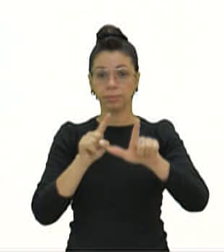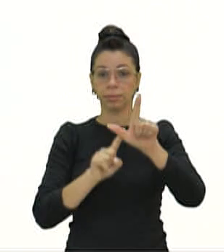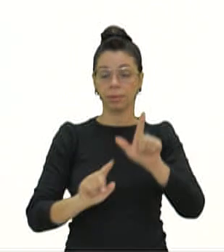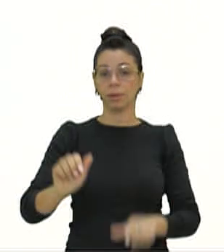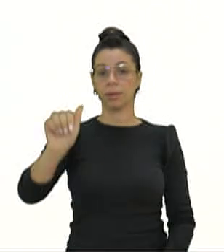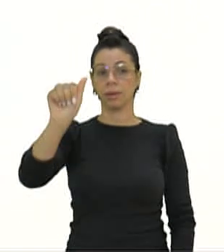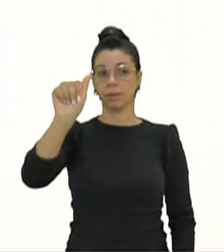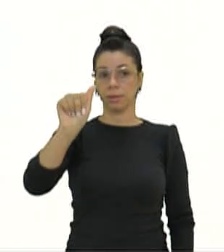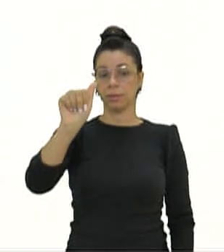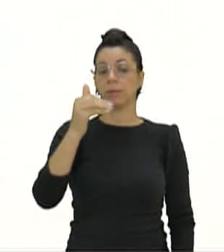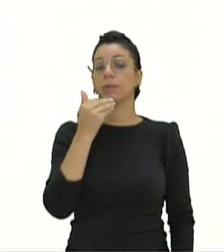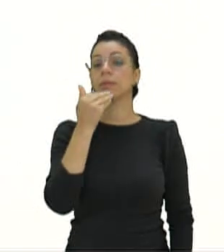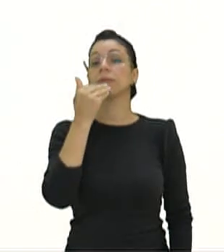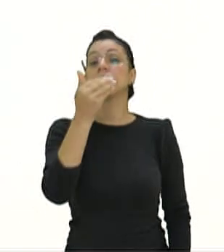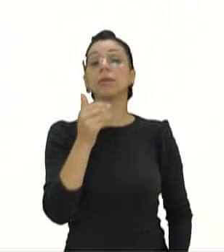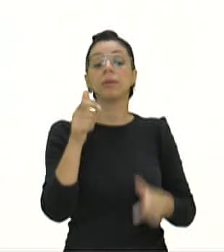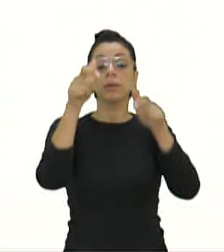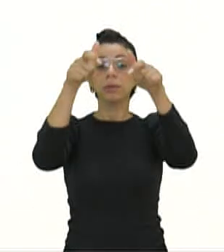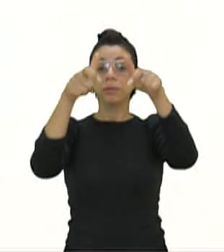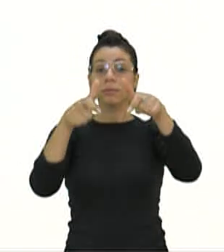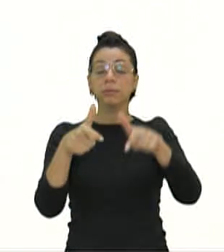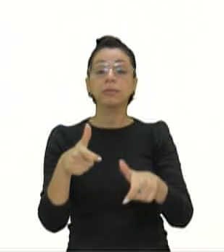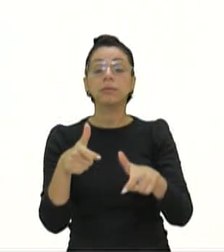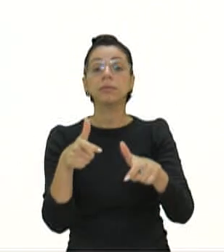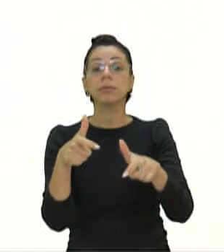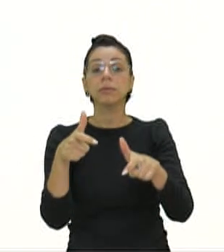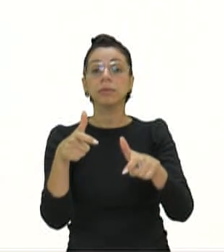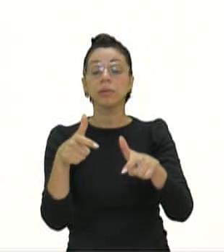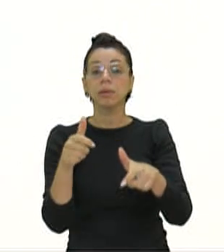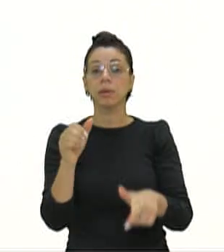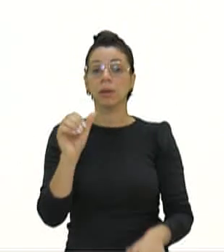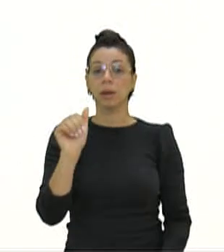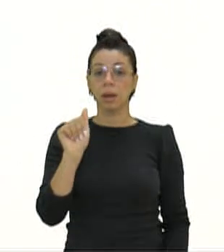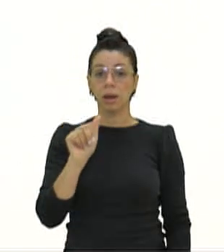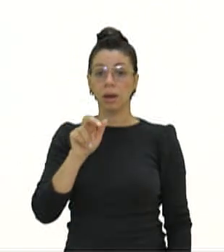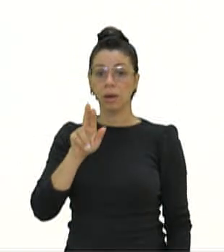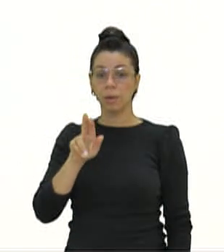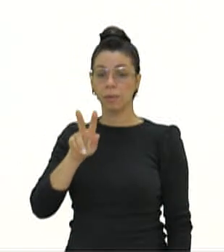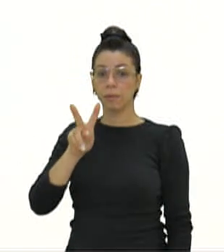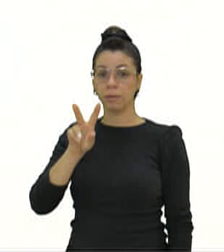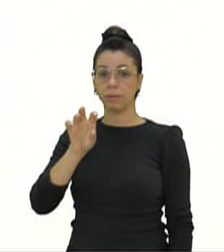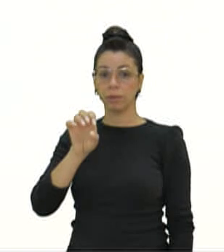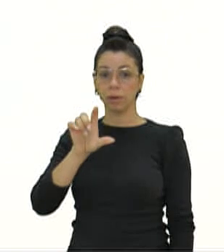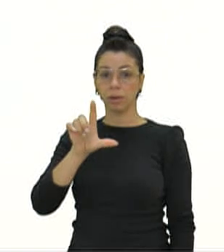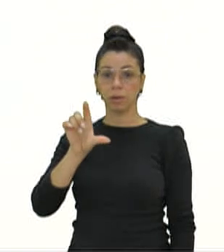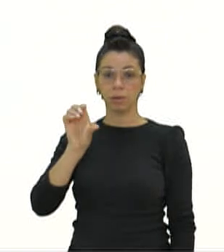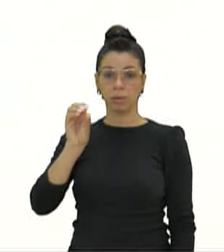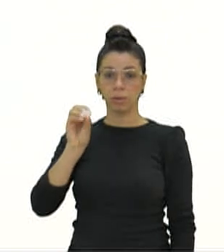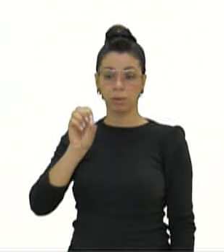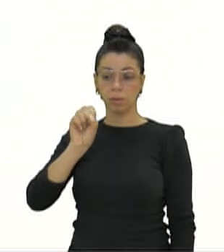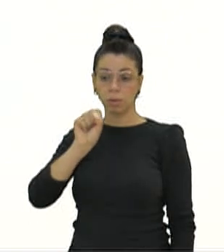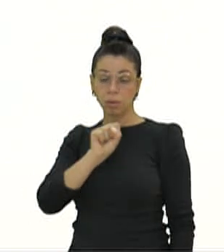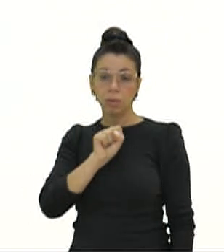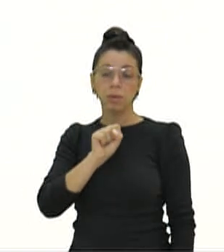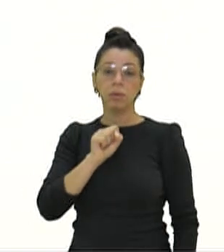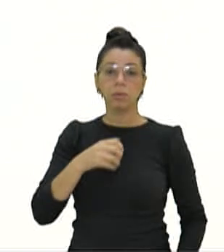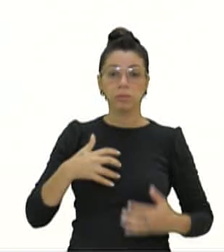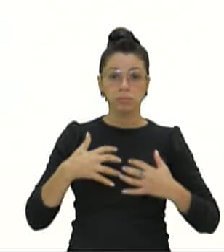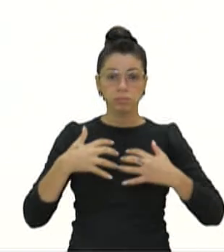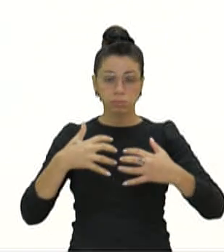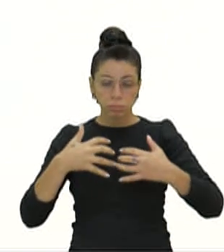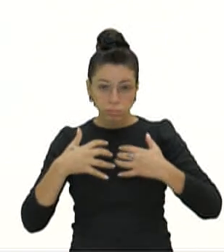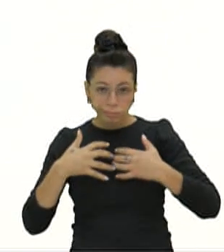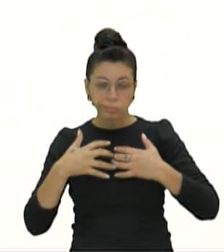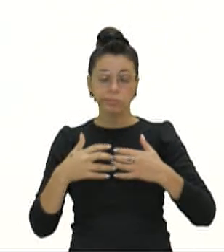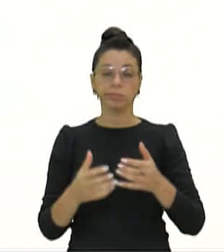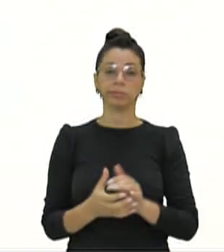ele pede o seguinte: onde ficam localizados os alvéolos pulmonares? Pelo próprio nome, a gente já consegue ter